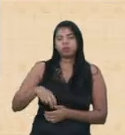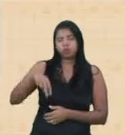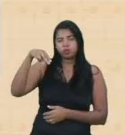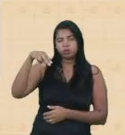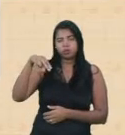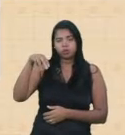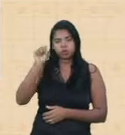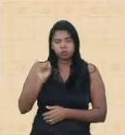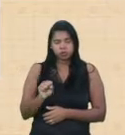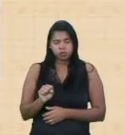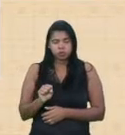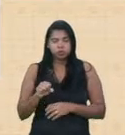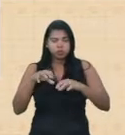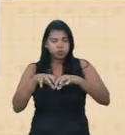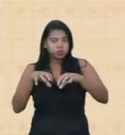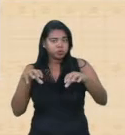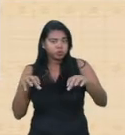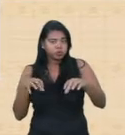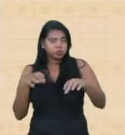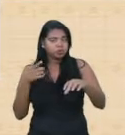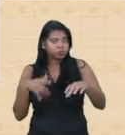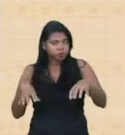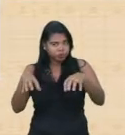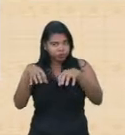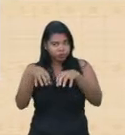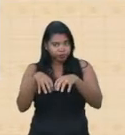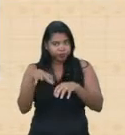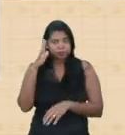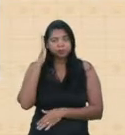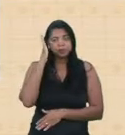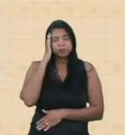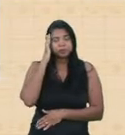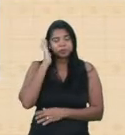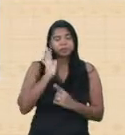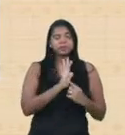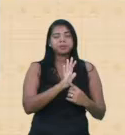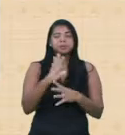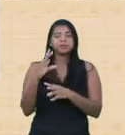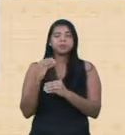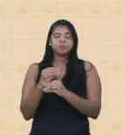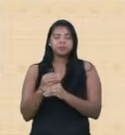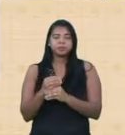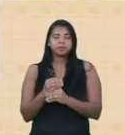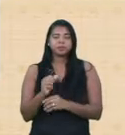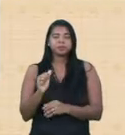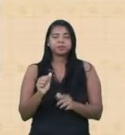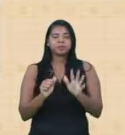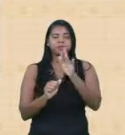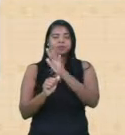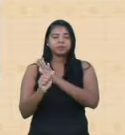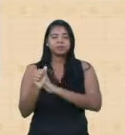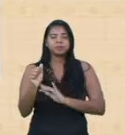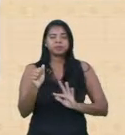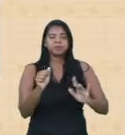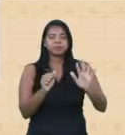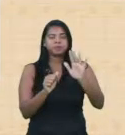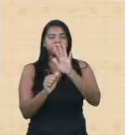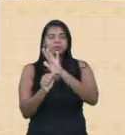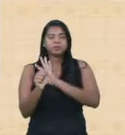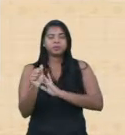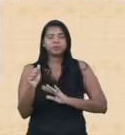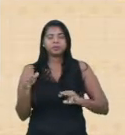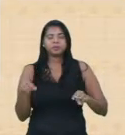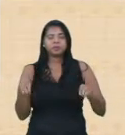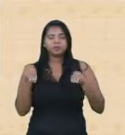separado, ou seja, não existe esse monopolo magnético. E a respeito das linhas de campo que vão ser geradas por esse campo